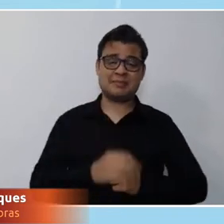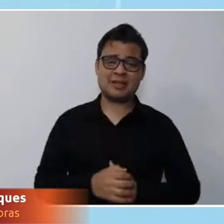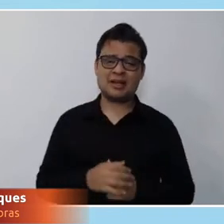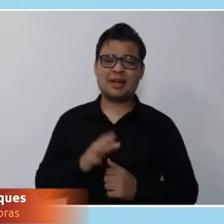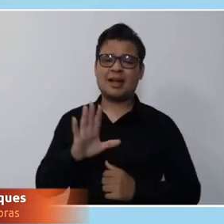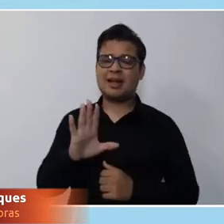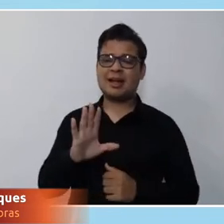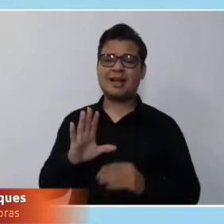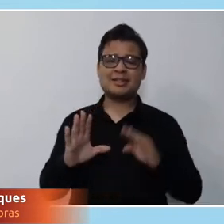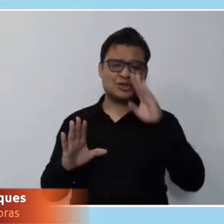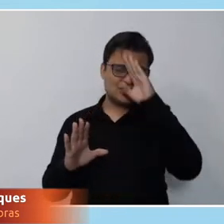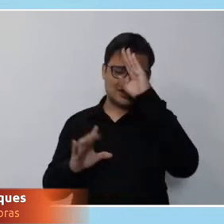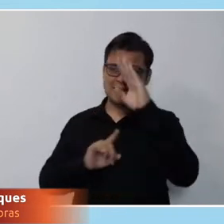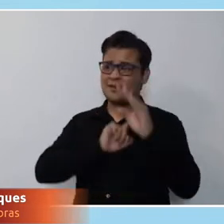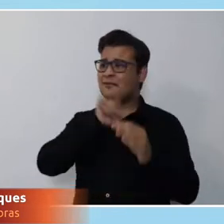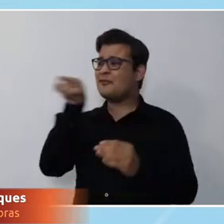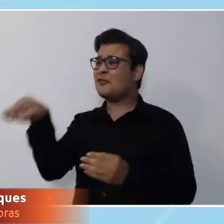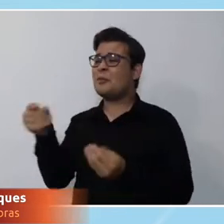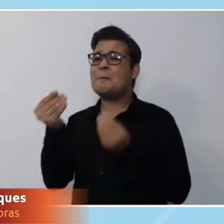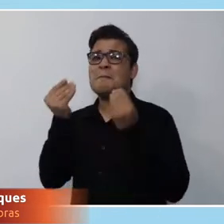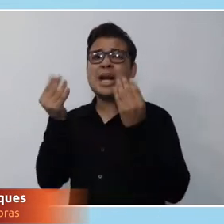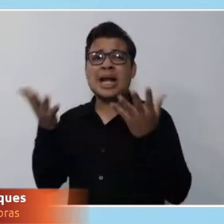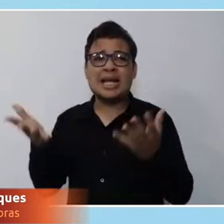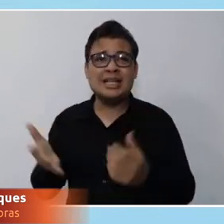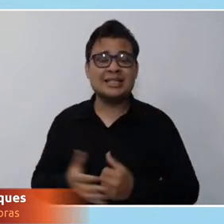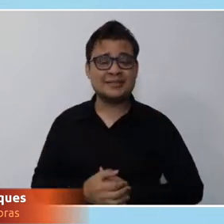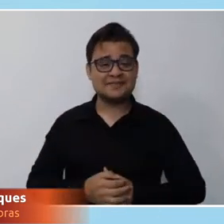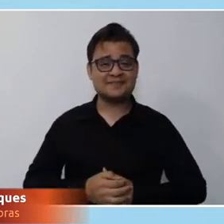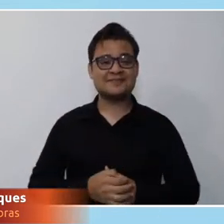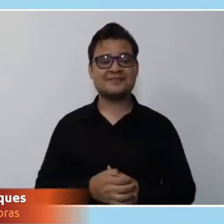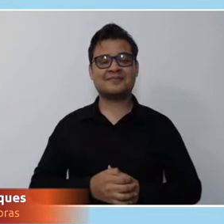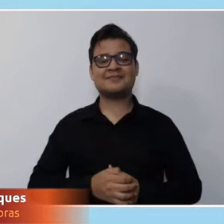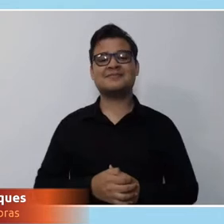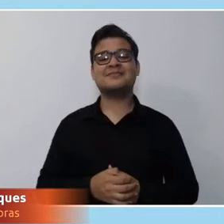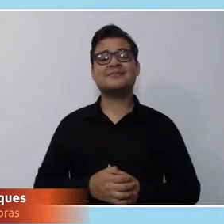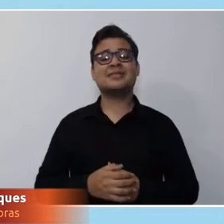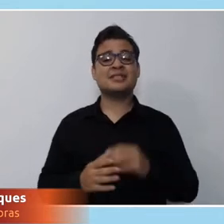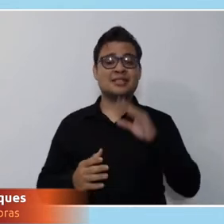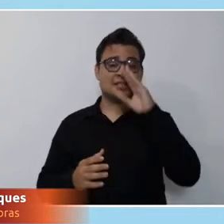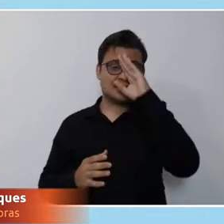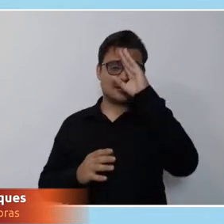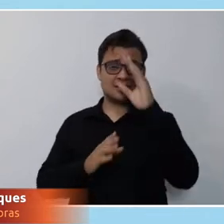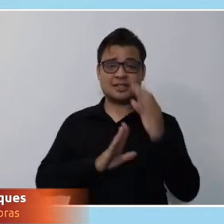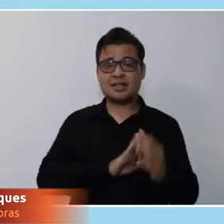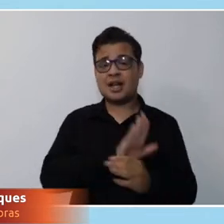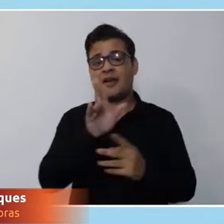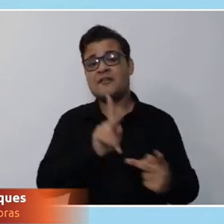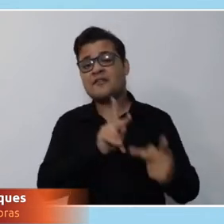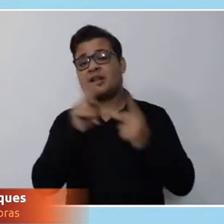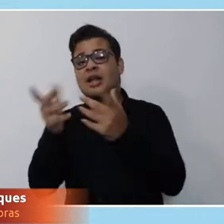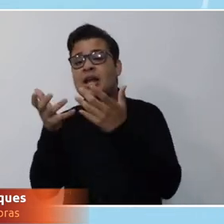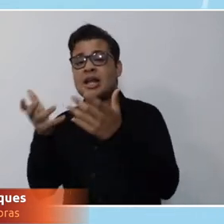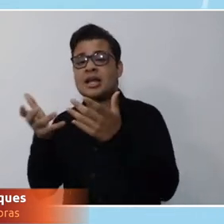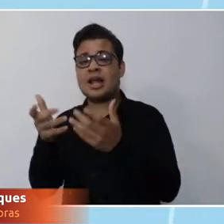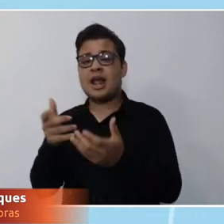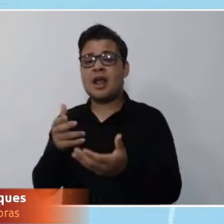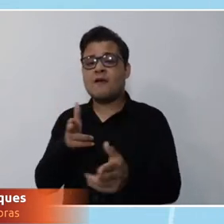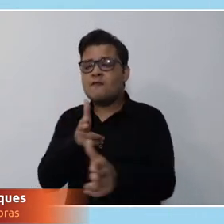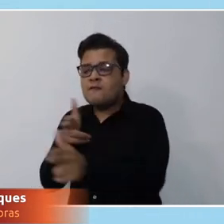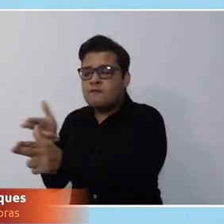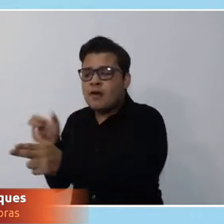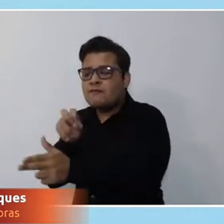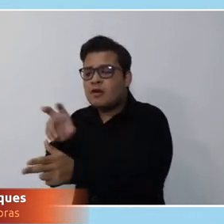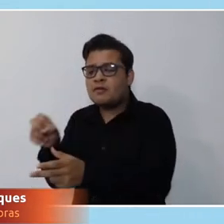ou menos como onde está o Oli. Jair Bolsonaro foi negociar fertilizantes na Rússia, algo que qualquer ministro